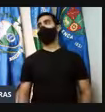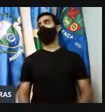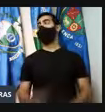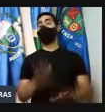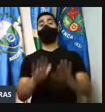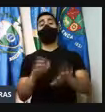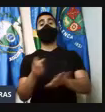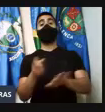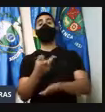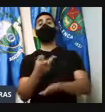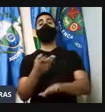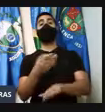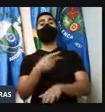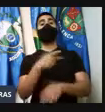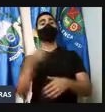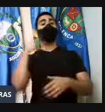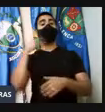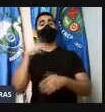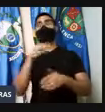vereador ausente na sessão.